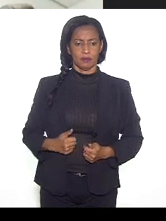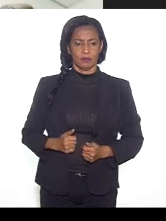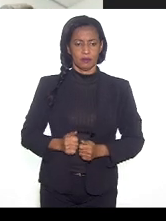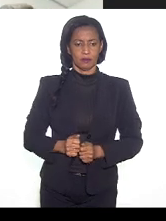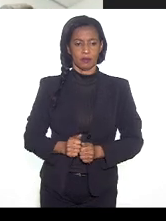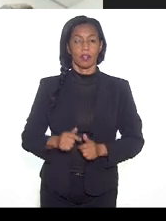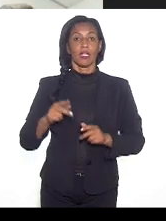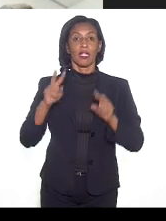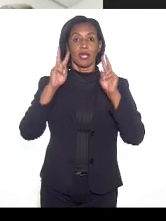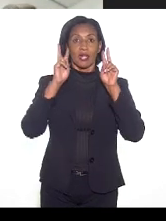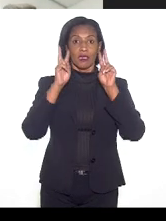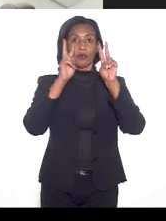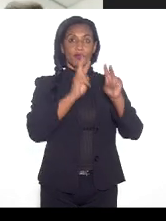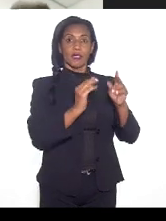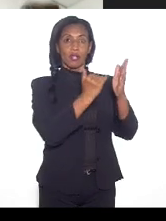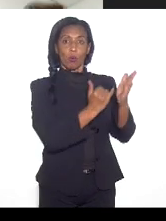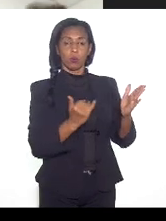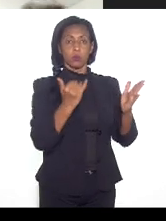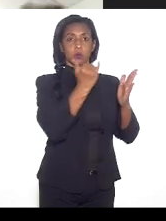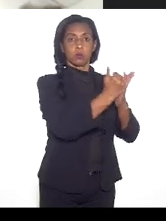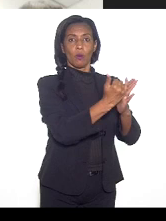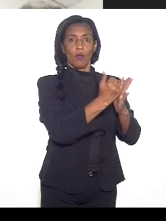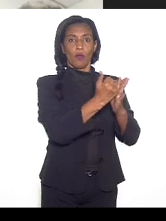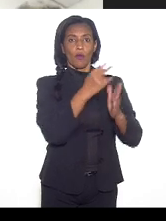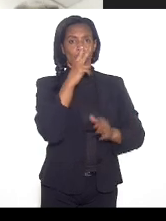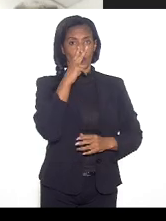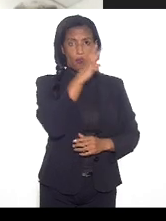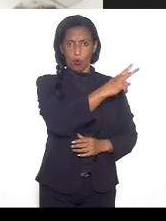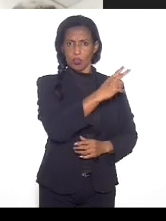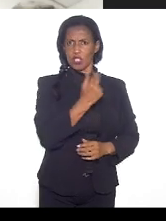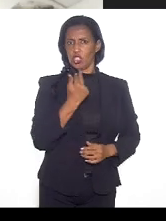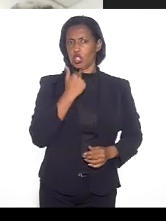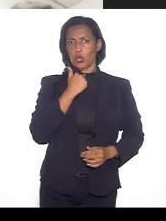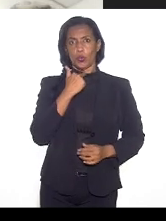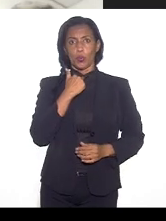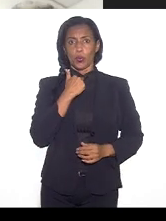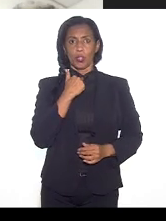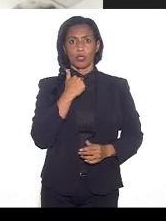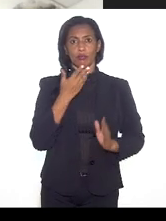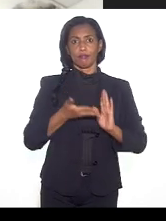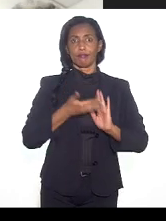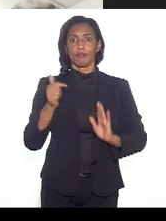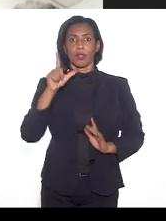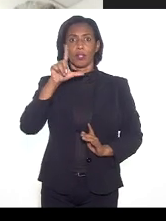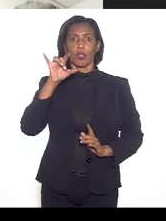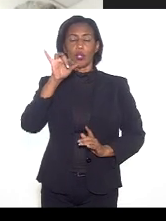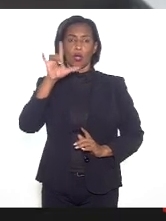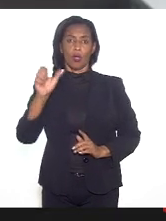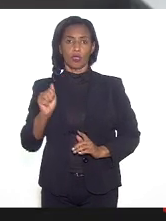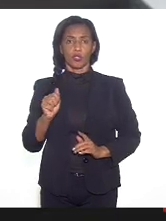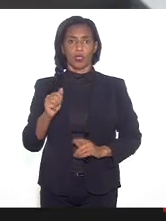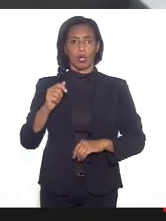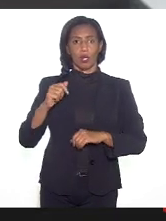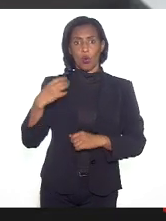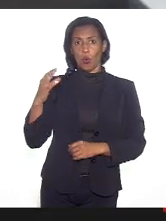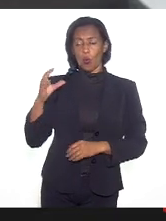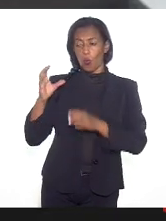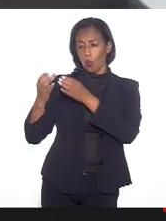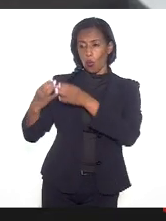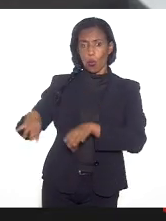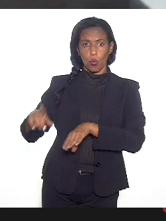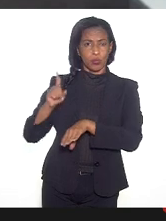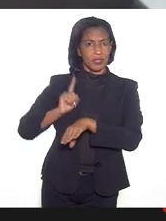isso, ele visa complementar força. Agora, a gente não pode subverter a lógica. O concurso temporário, ele não